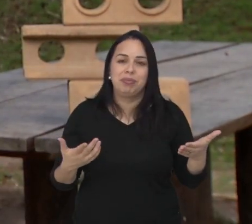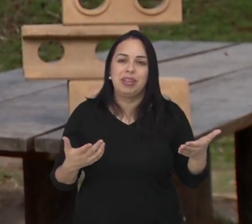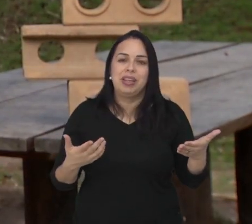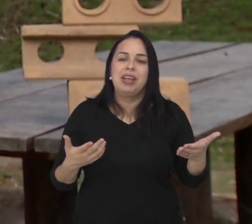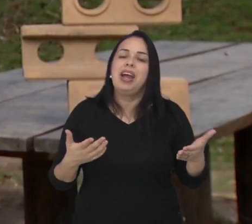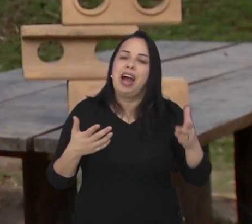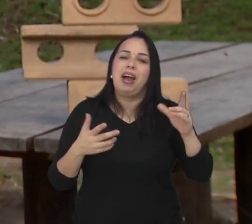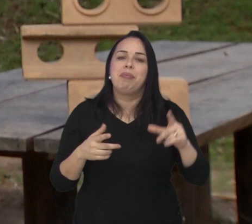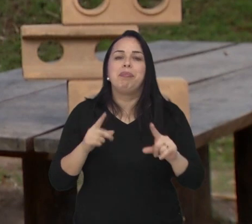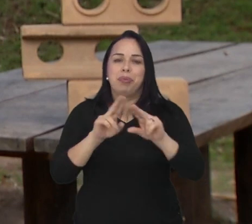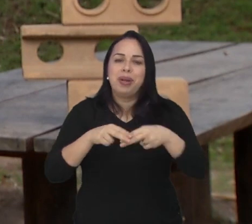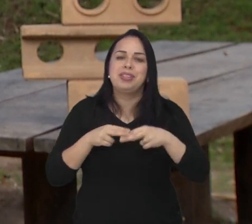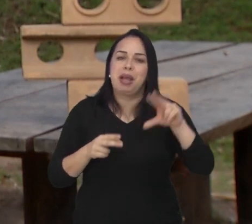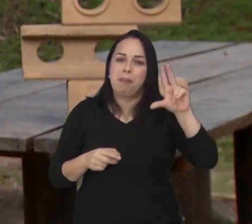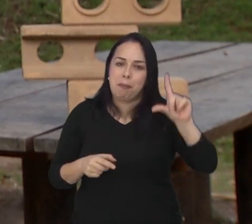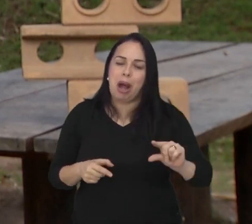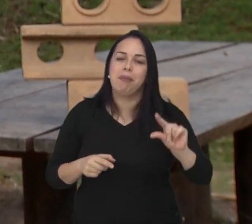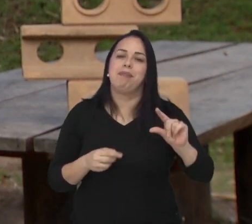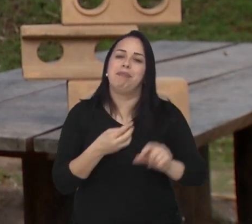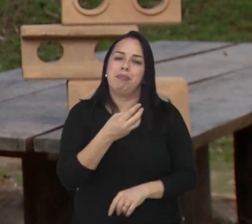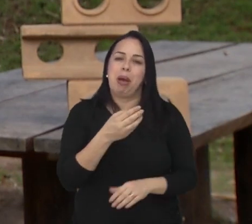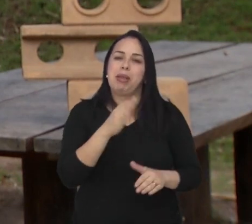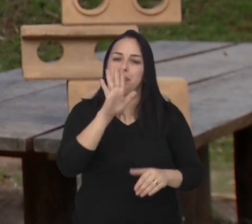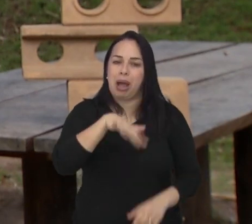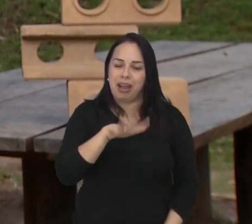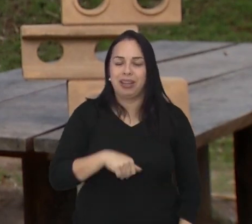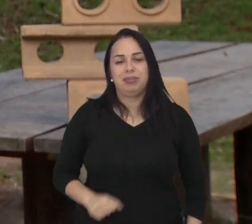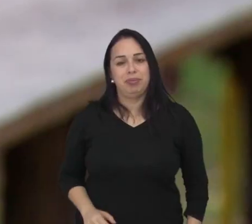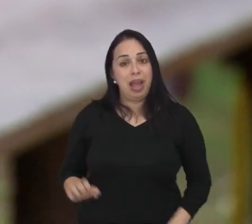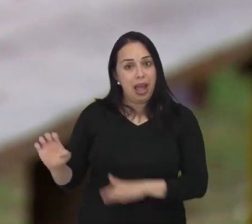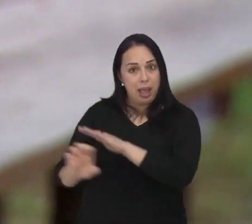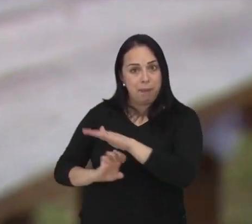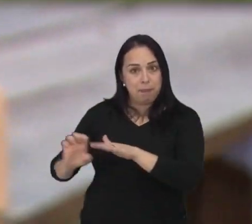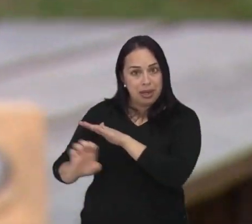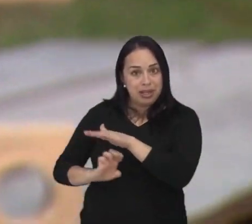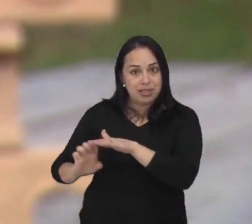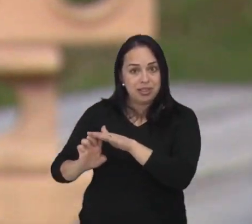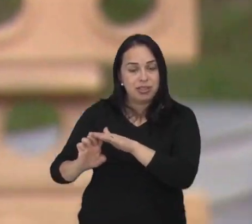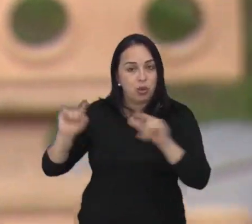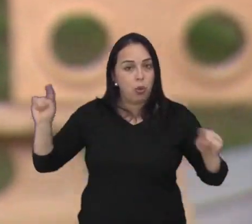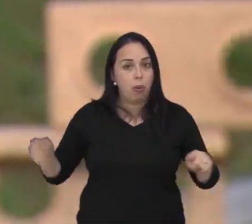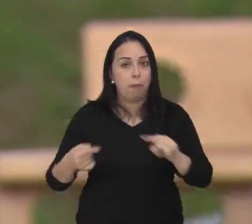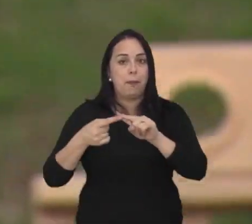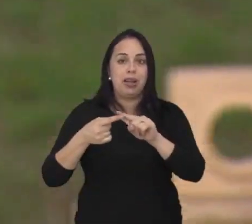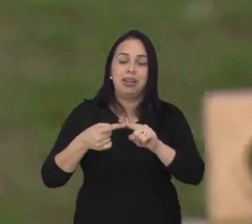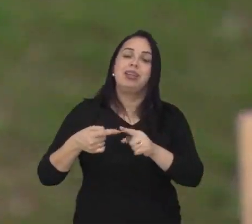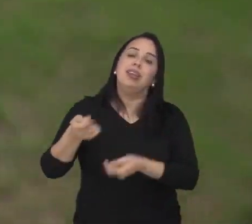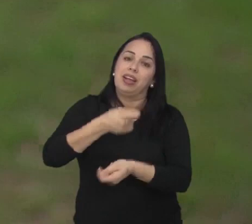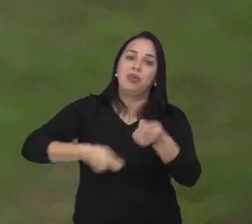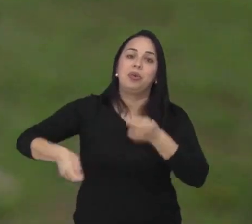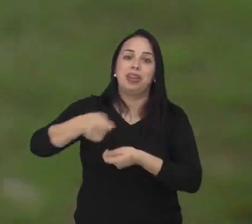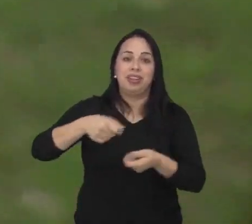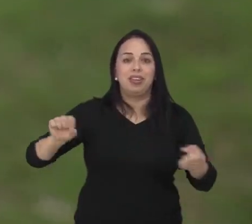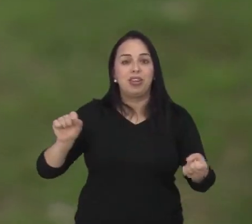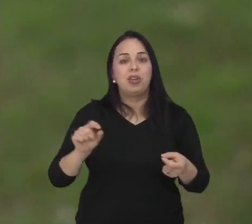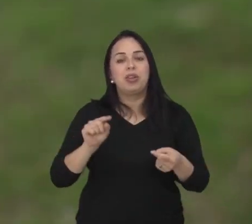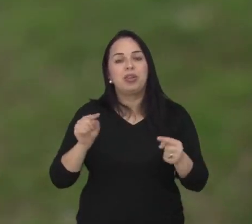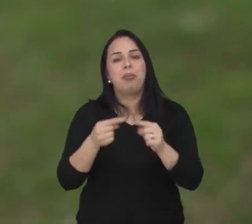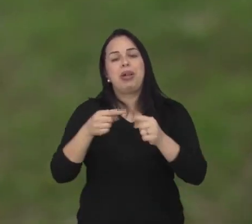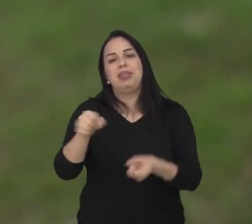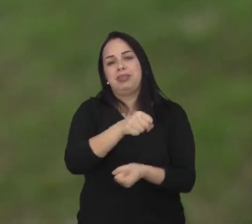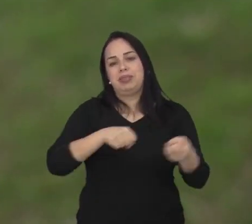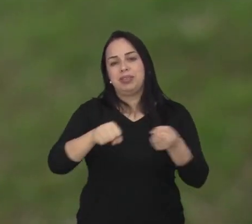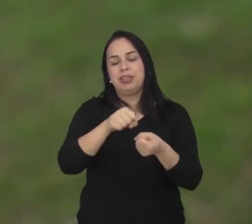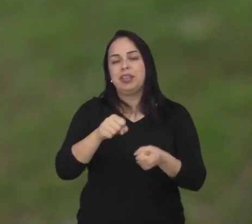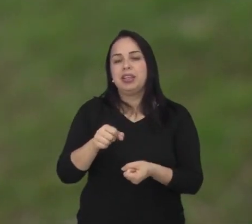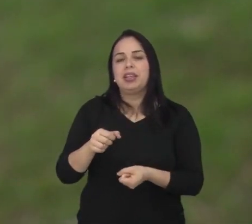pela construção, então tudo isso acaba reduzindo a utilização dos materiais. A empresa do Felipe faz parte da cadeia produtiva da